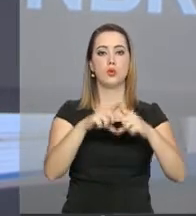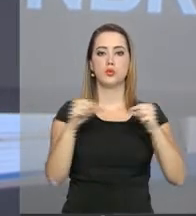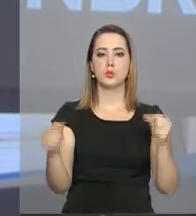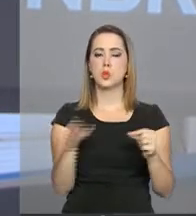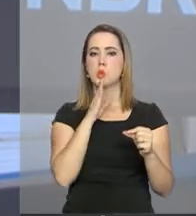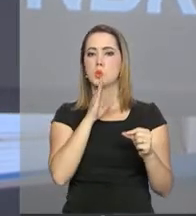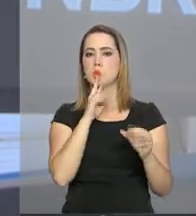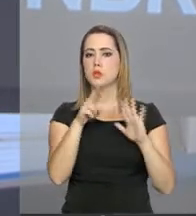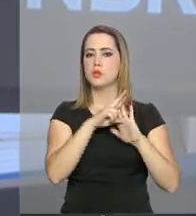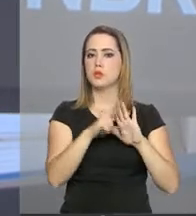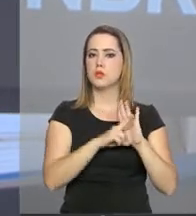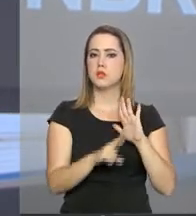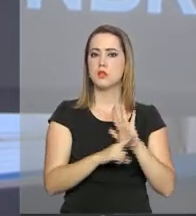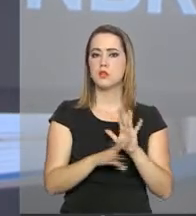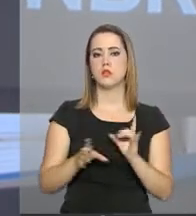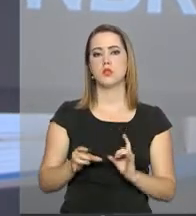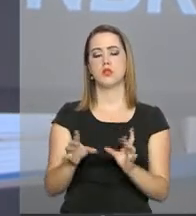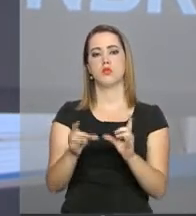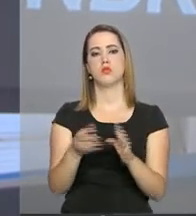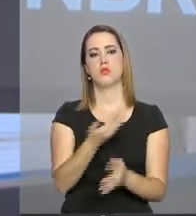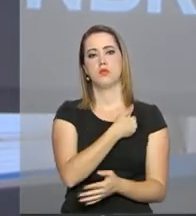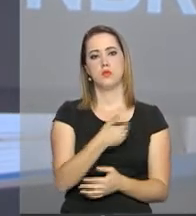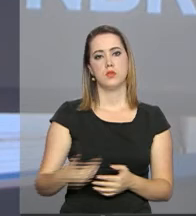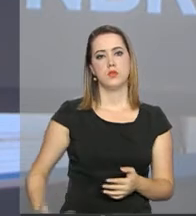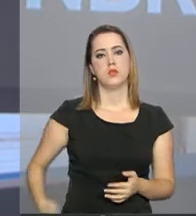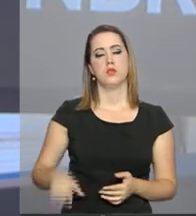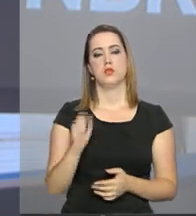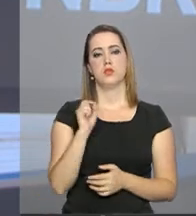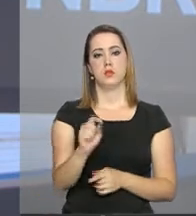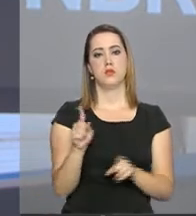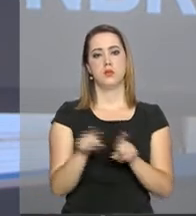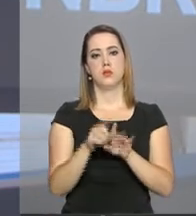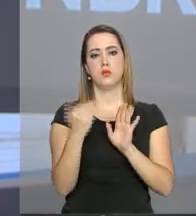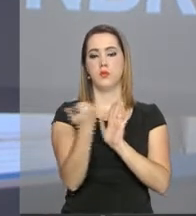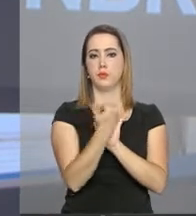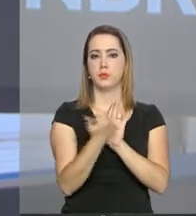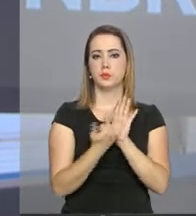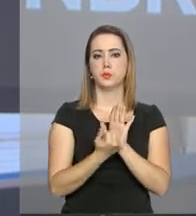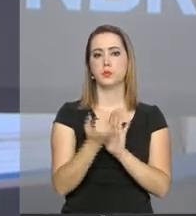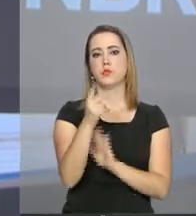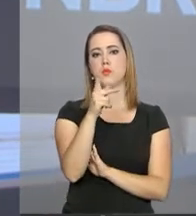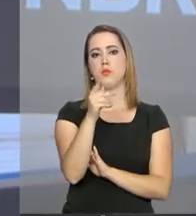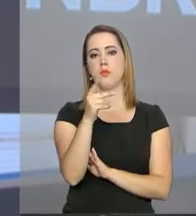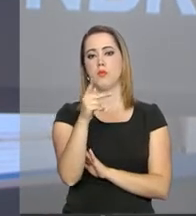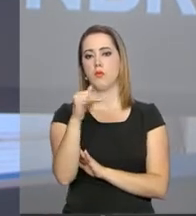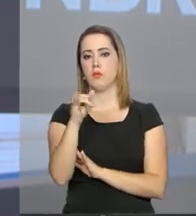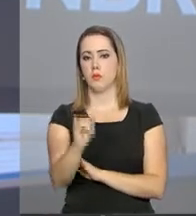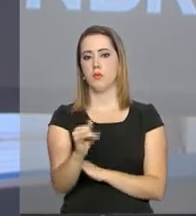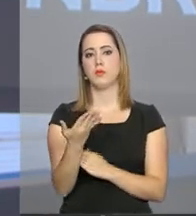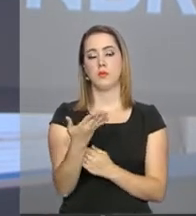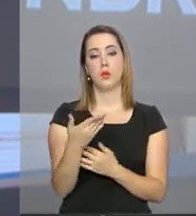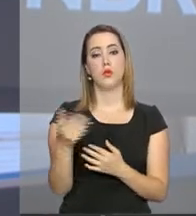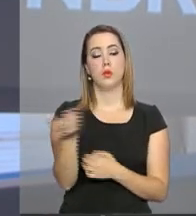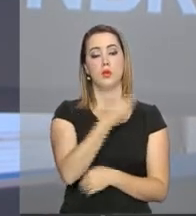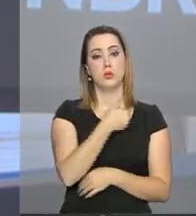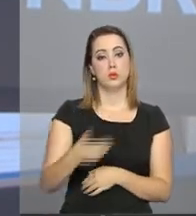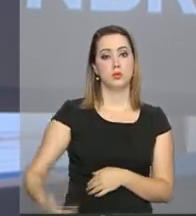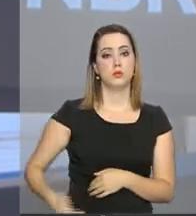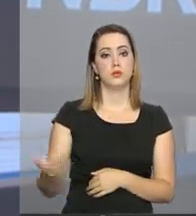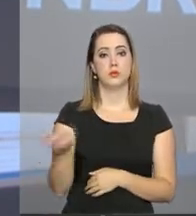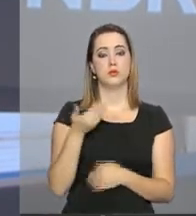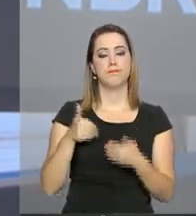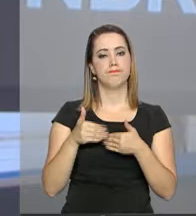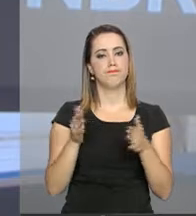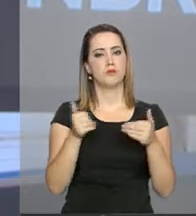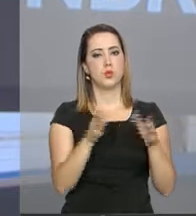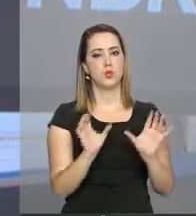de concessões de serviços públicos do Programa de Parcerias de Investimentos, o PPI. O governo quer ampliar a participação de